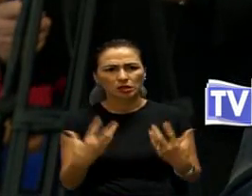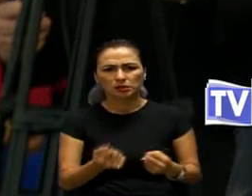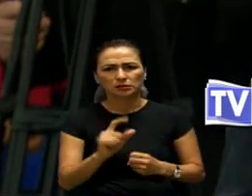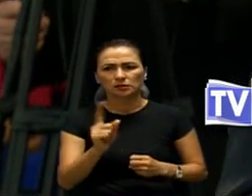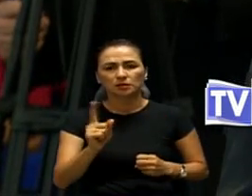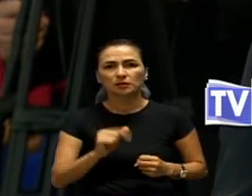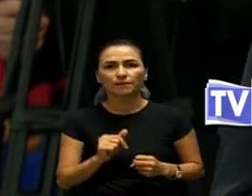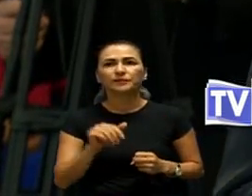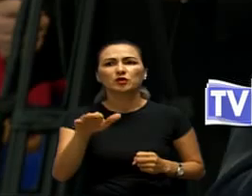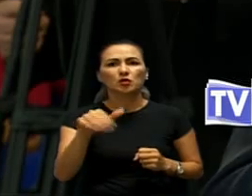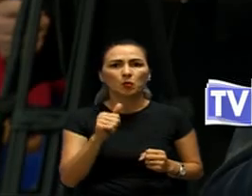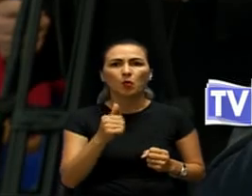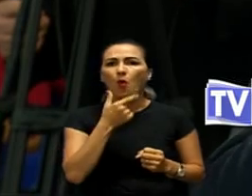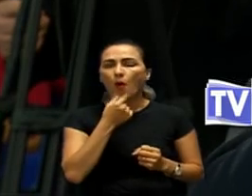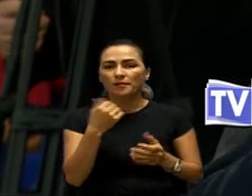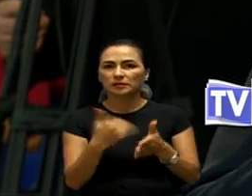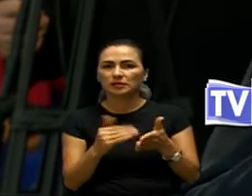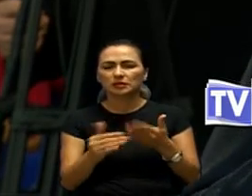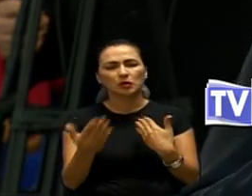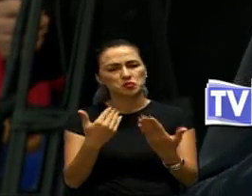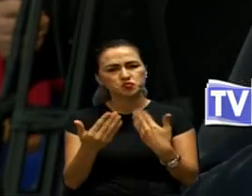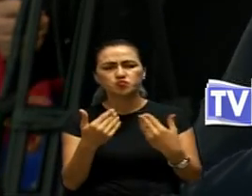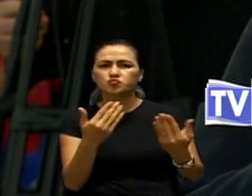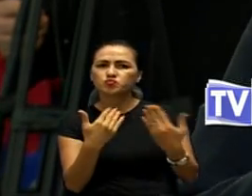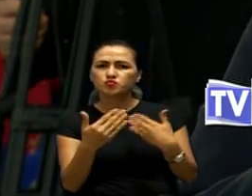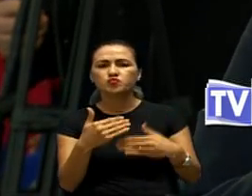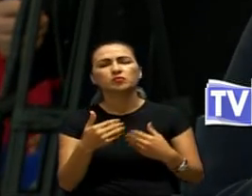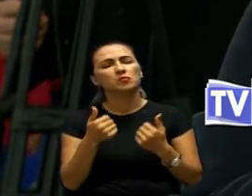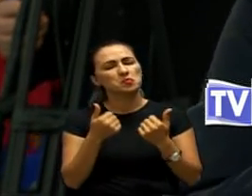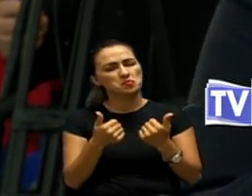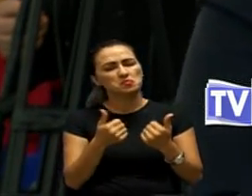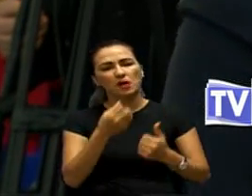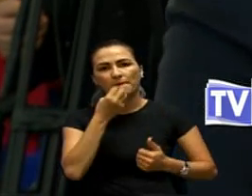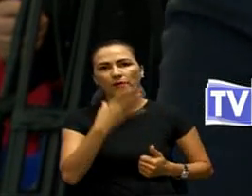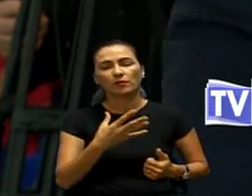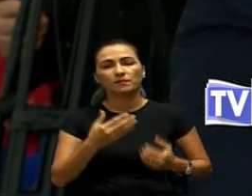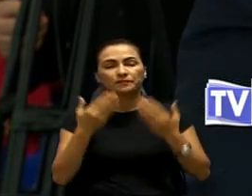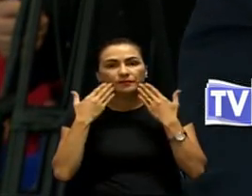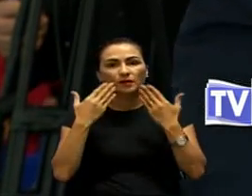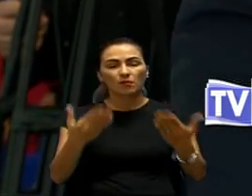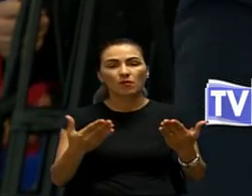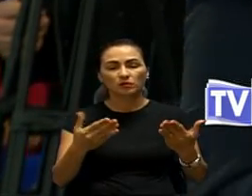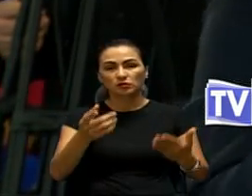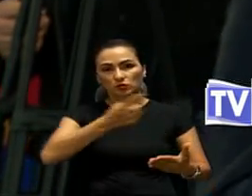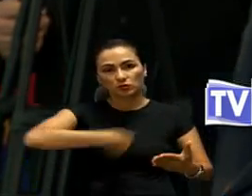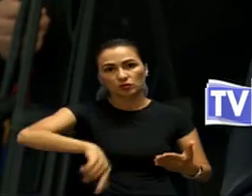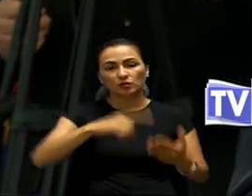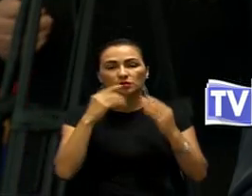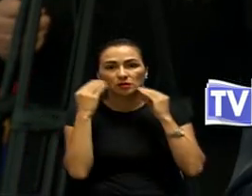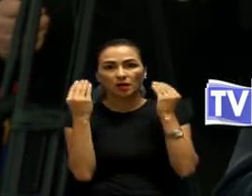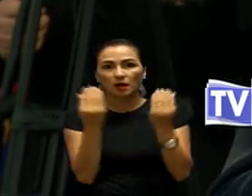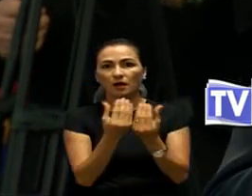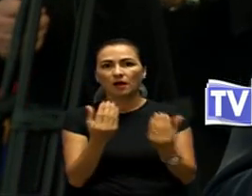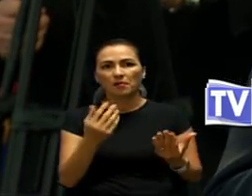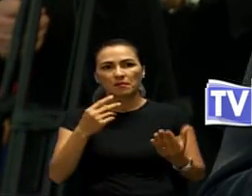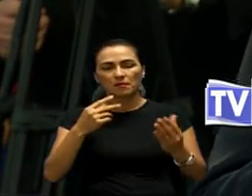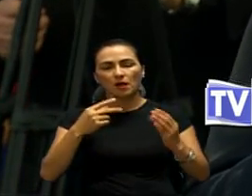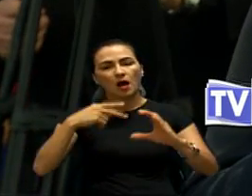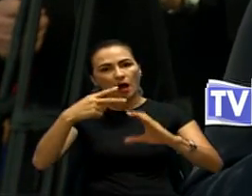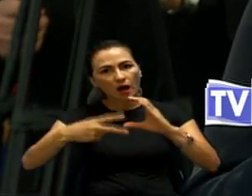nós arquivando esse projeto, a Câmara dá um exemplo de independência, de que está do lado da população, Manga, porque nós não podemos,